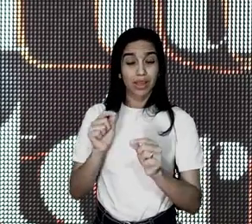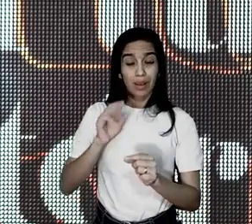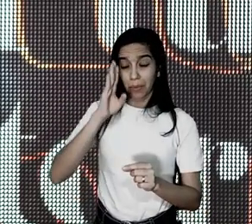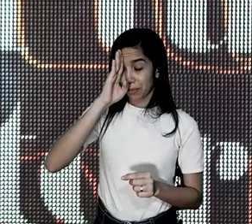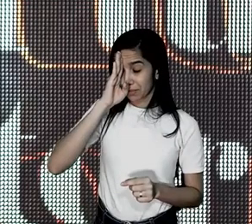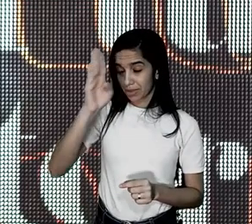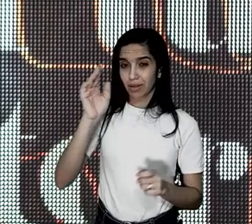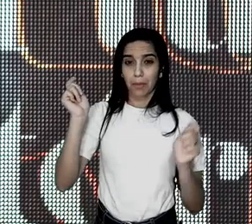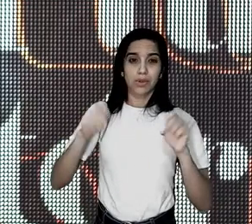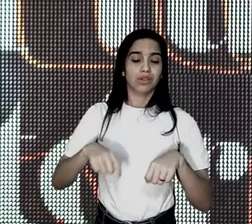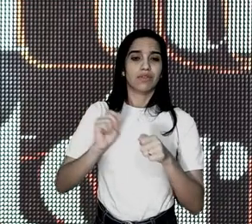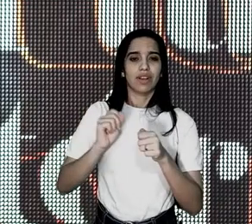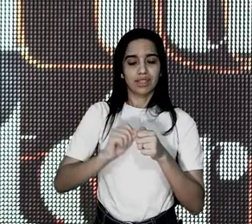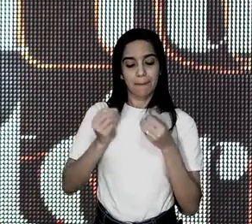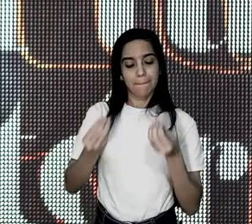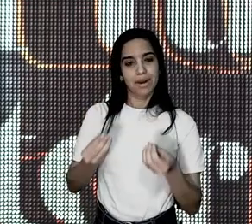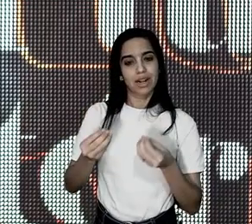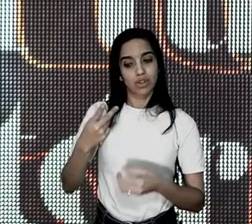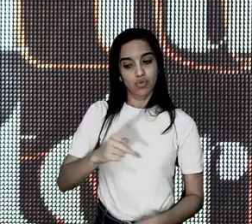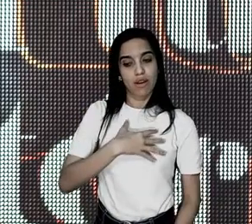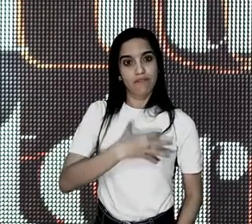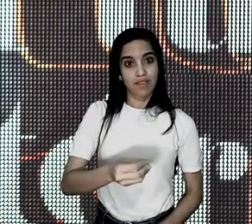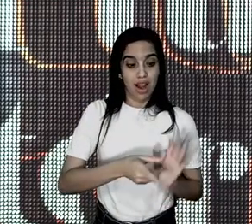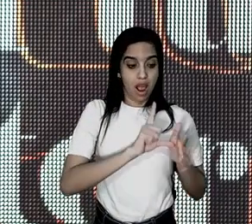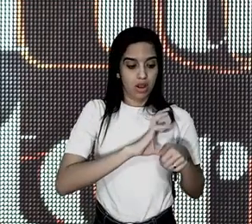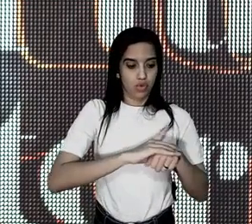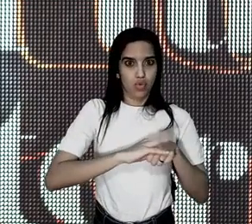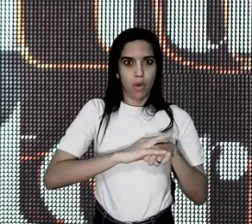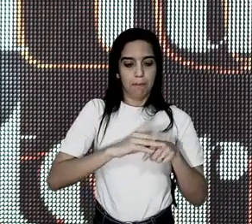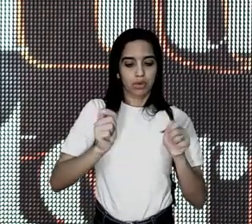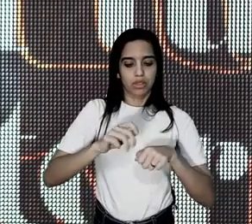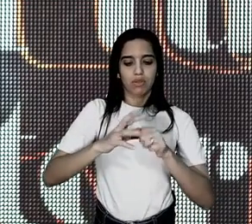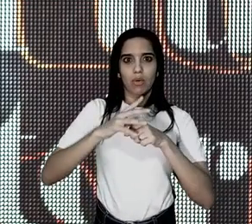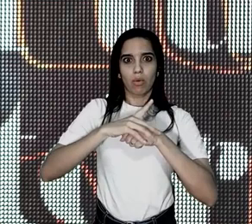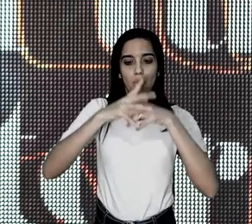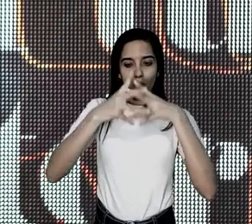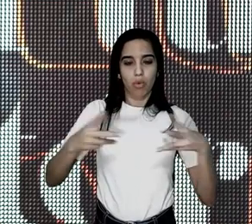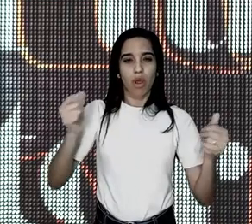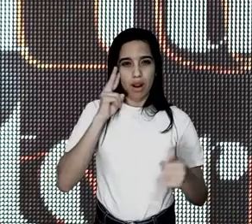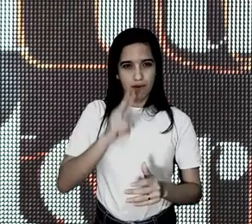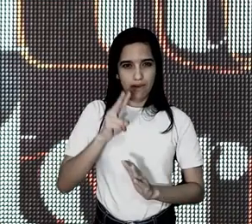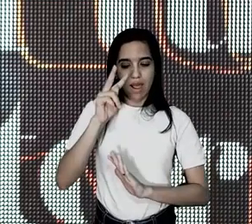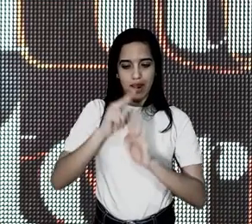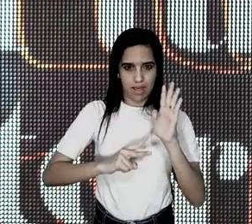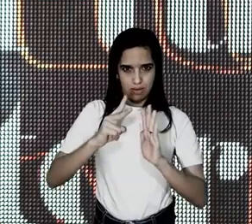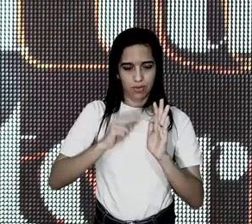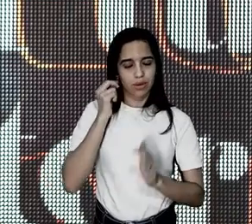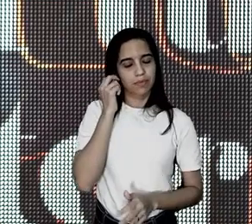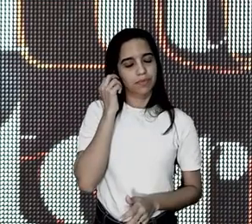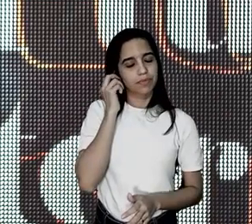possível, a pagar o necessário para que a sua filha, que estava enferma, fosse curada. Acompanhe aí comigo.